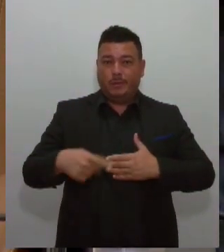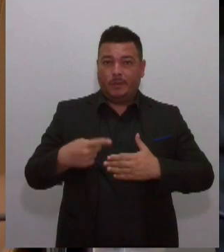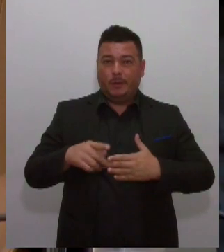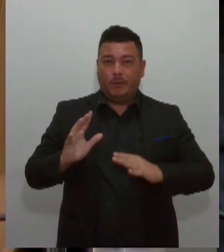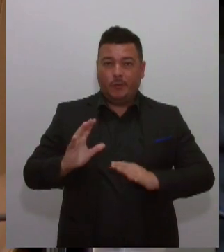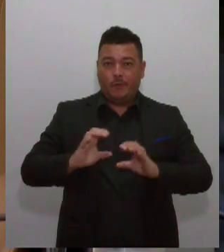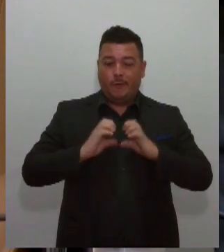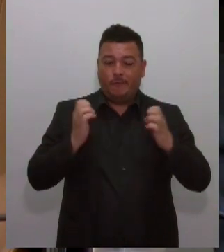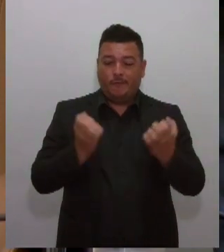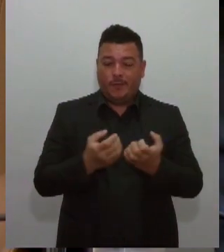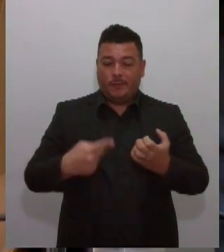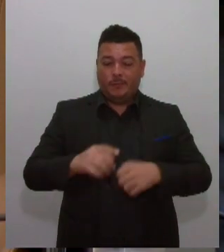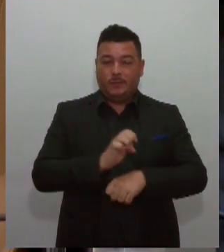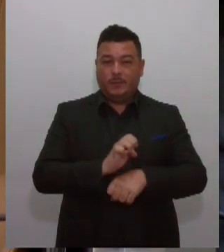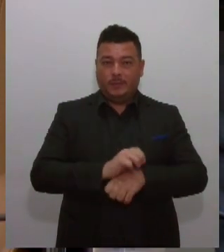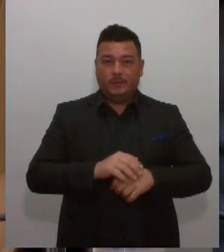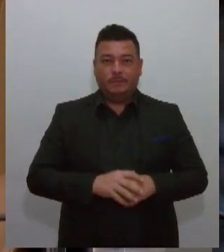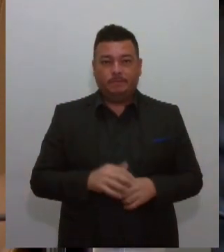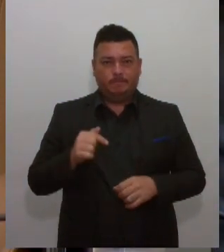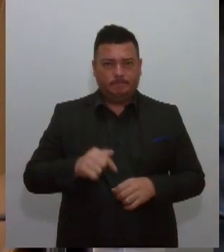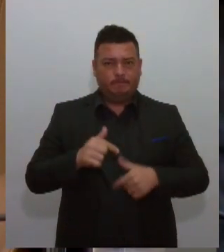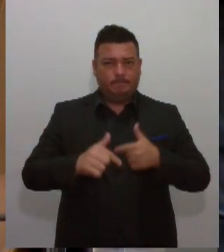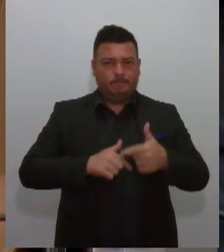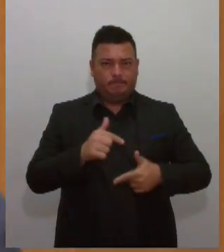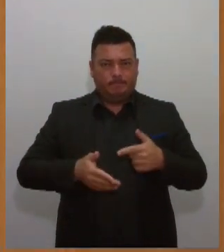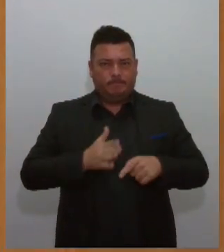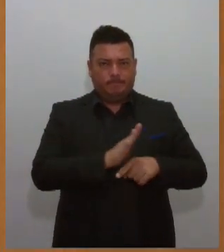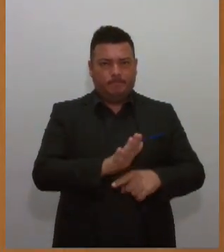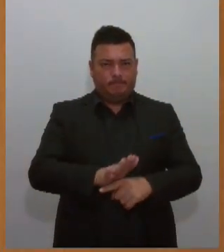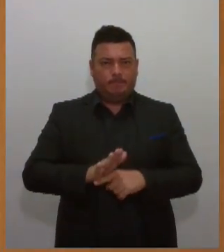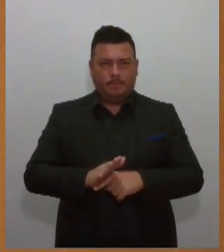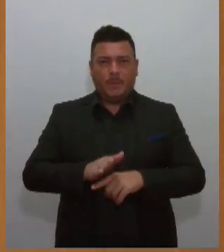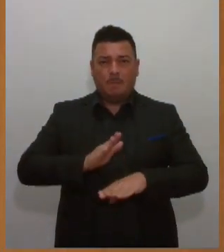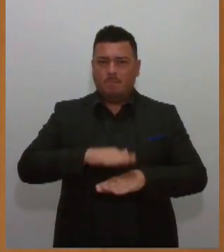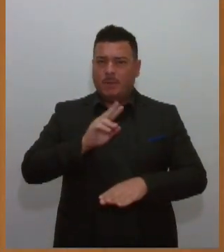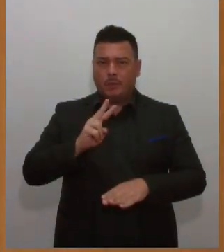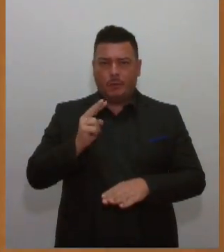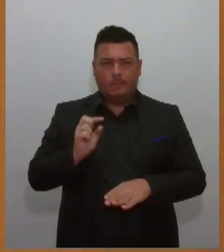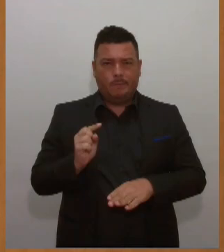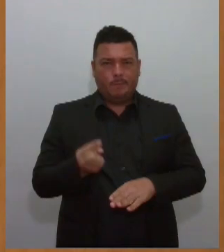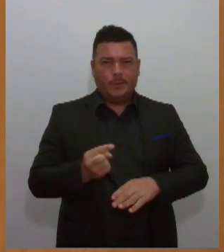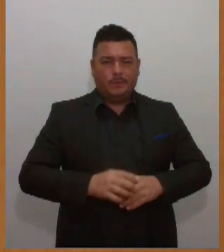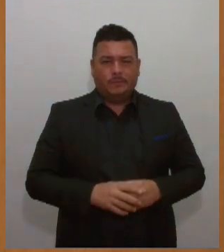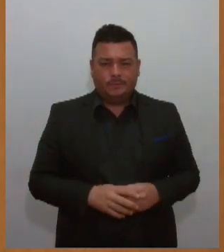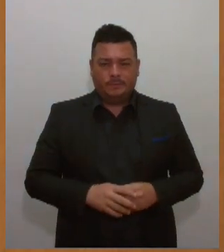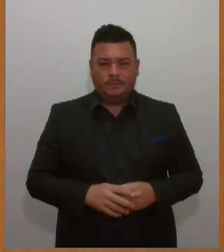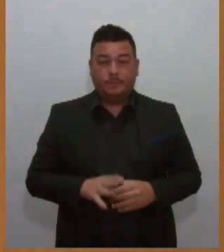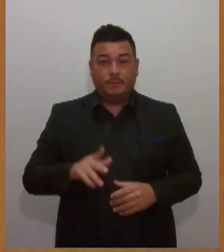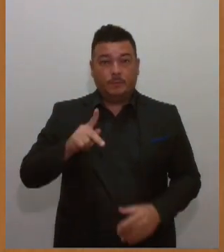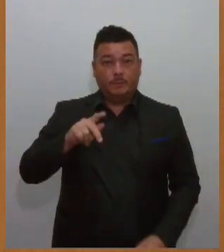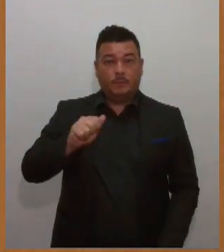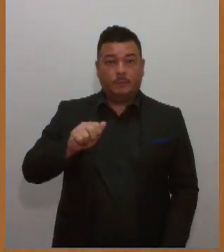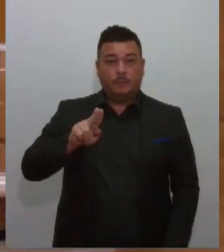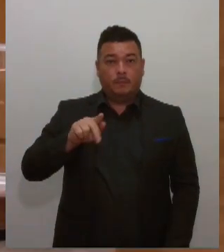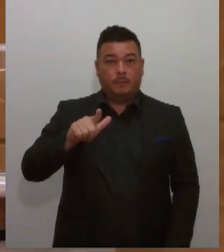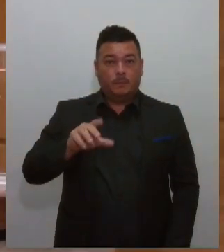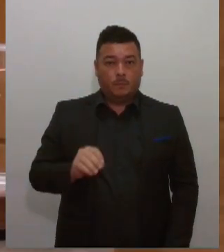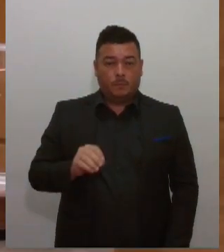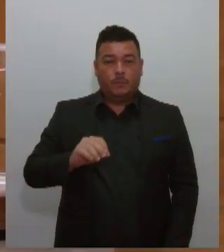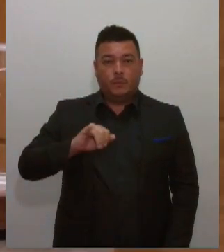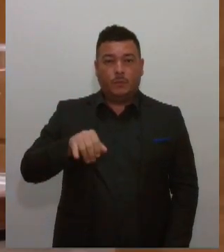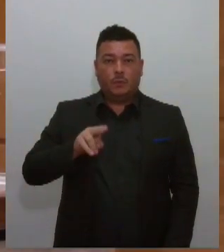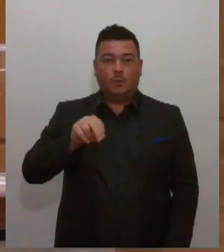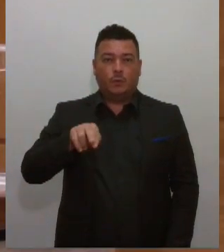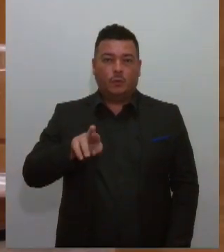ação beneficiará mais de 2 mil compositores ativos. Já o deputado Paulo Júnior agradeceu aos eleitores do município de São